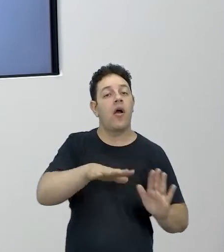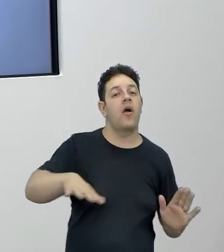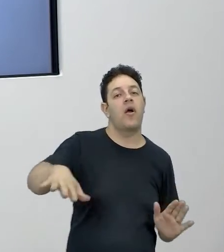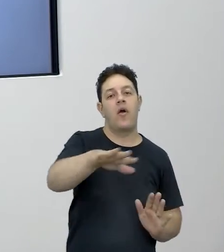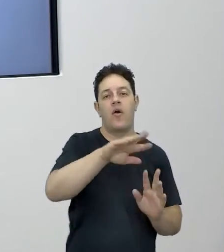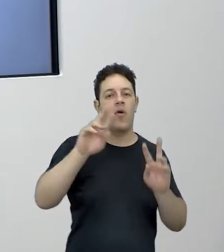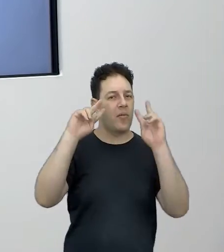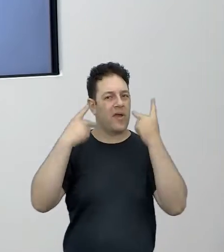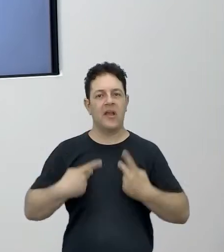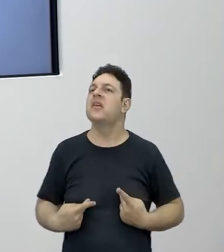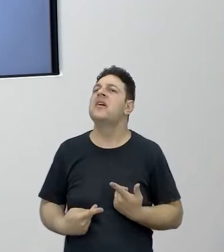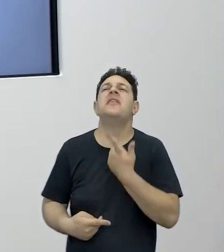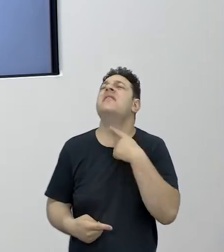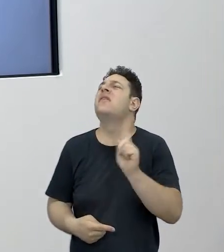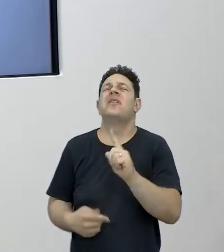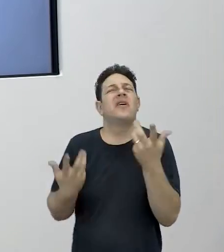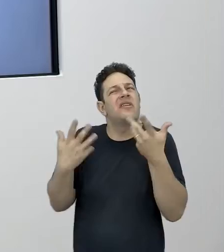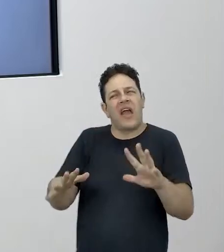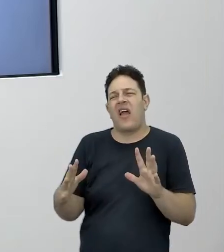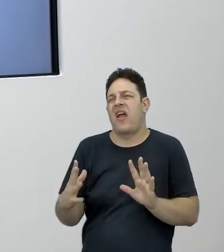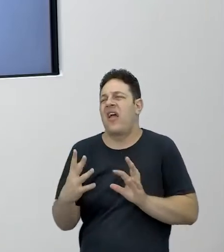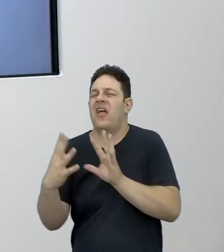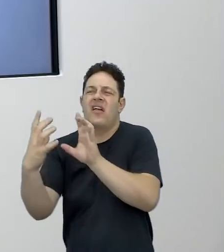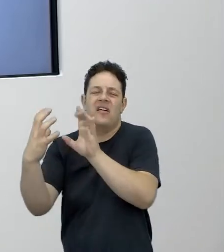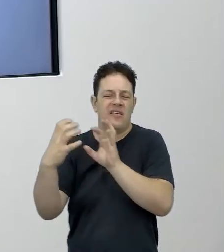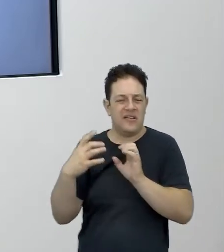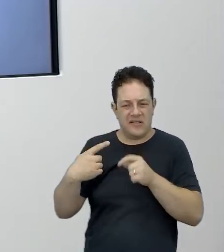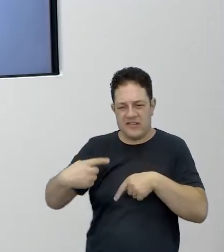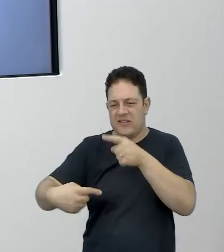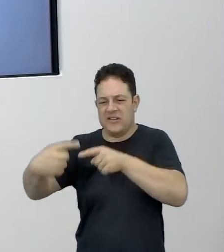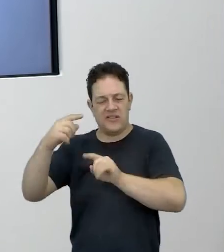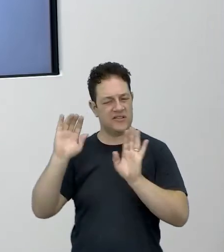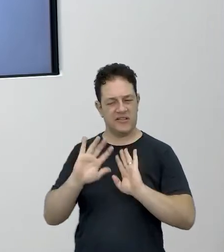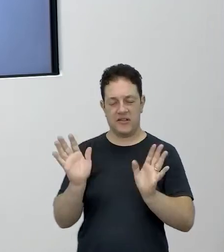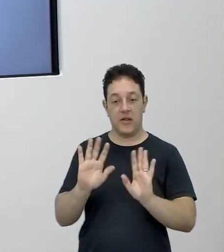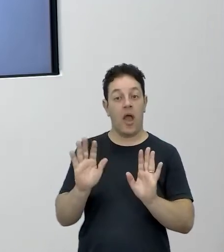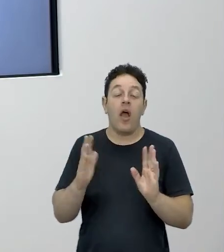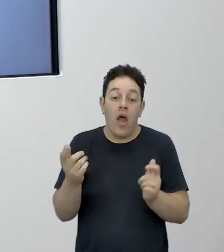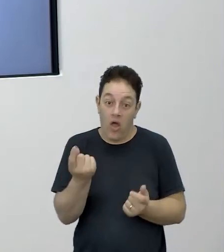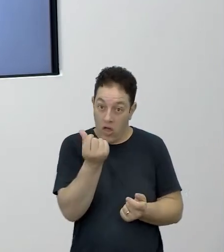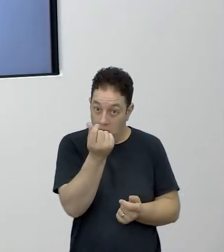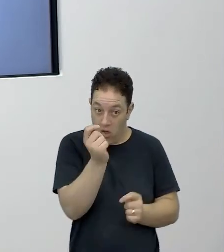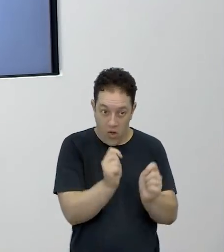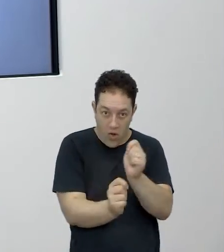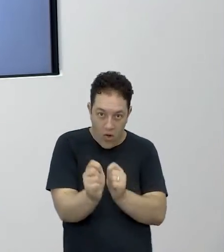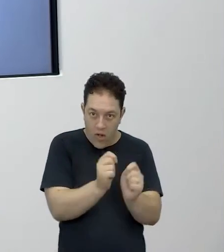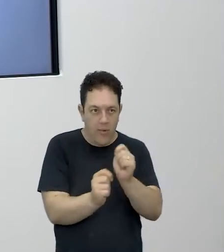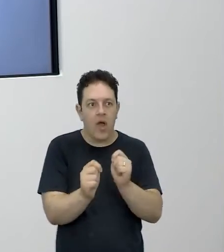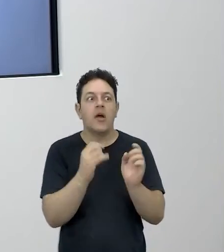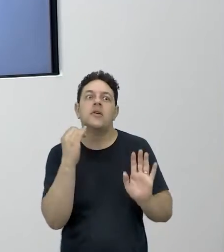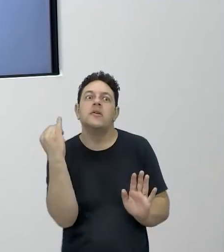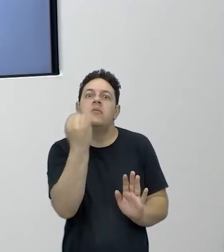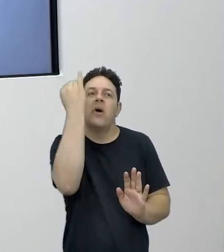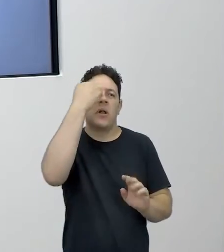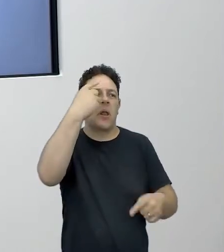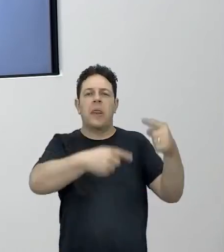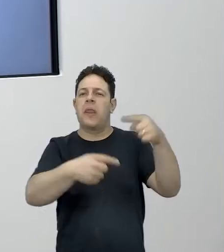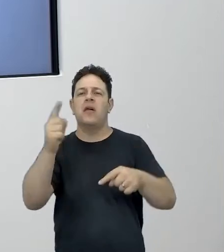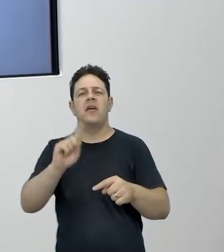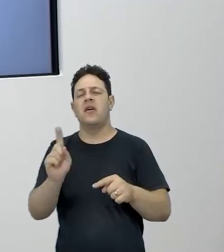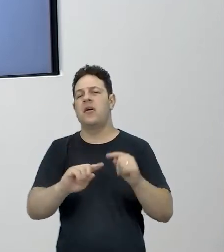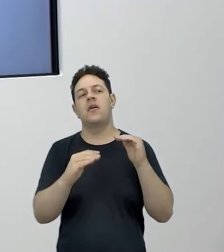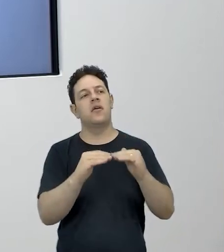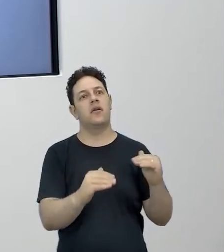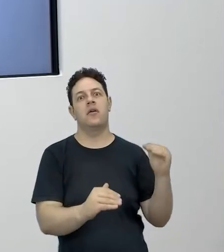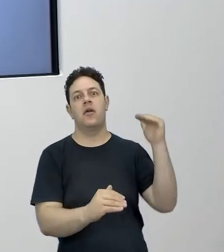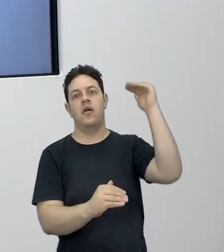ninguém quer esse tipo de confronto. E do ponto de vista da economia, ela não interessa também às elites, uma